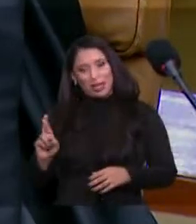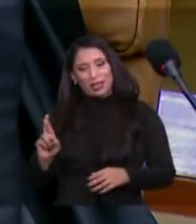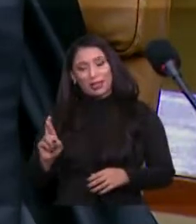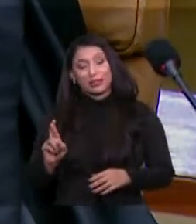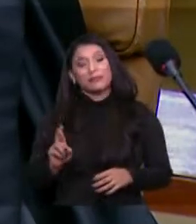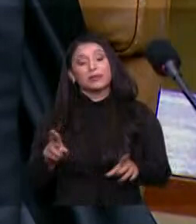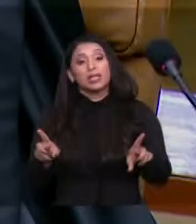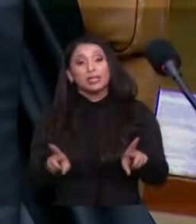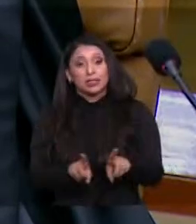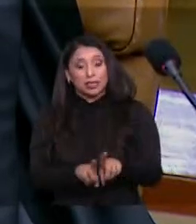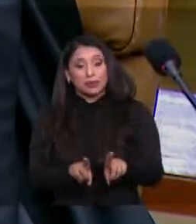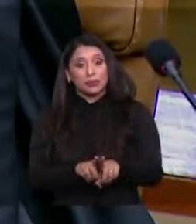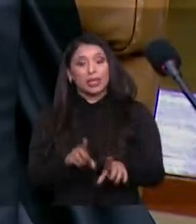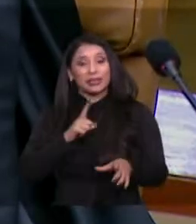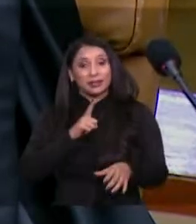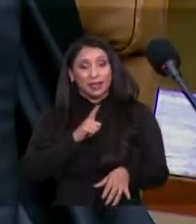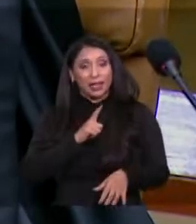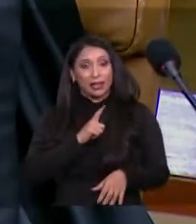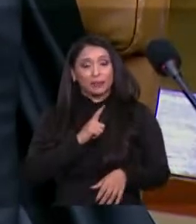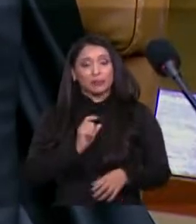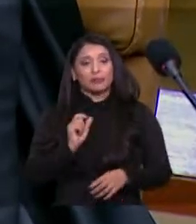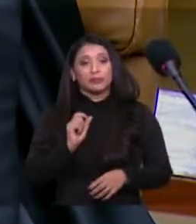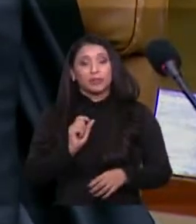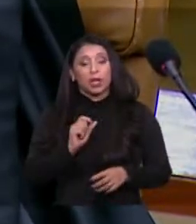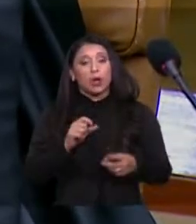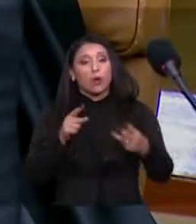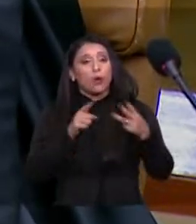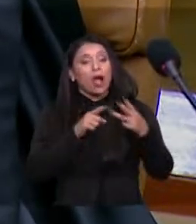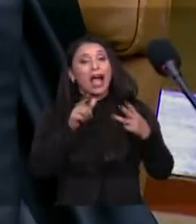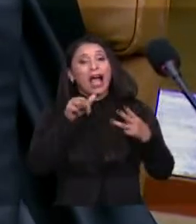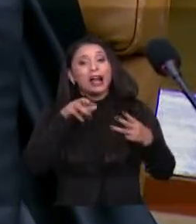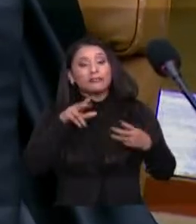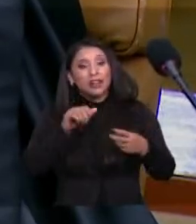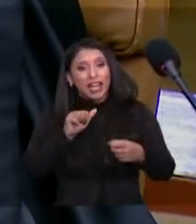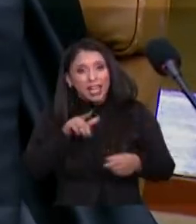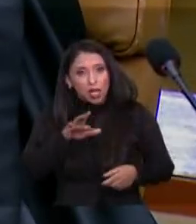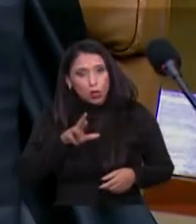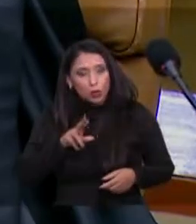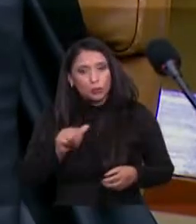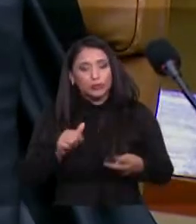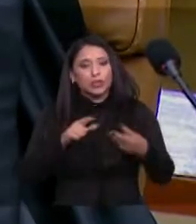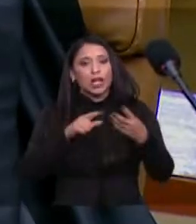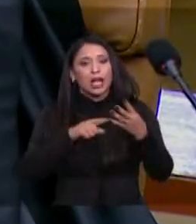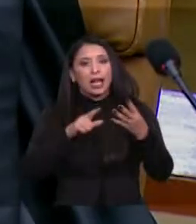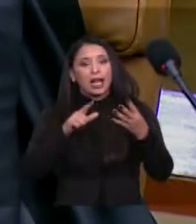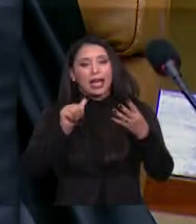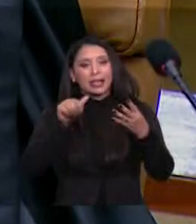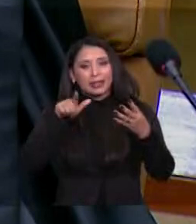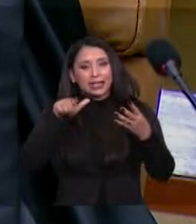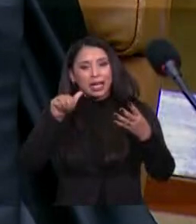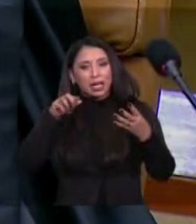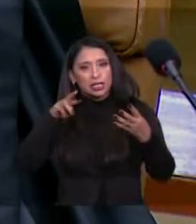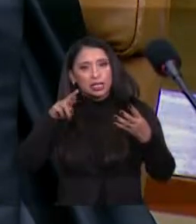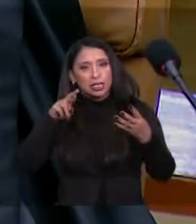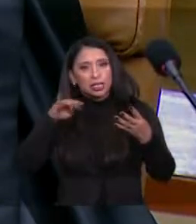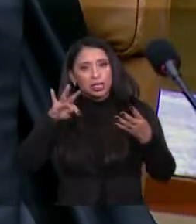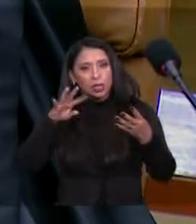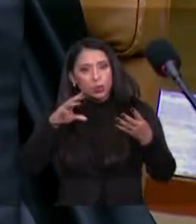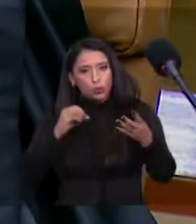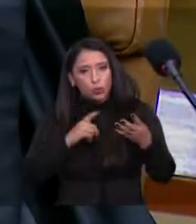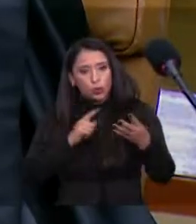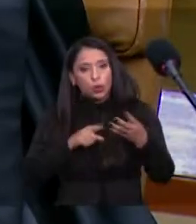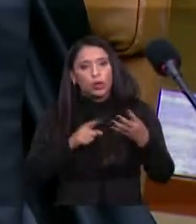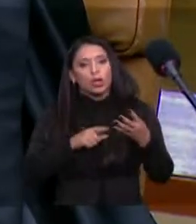Além disso há registros de entrada de Rafael angolo Lopes e adalico Negromonte filho subordinados